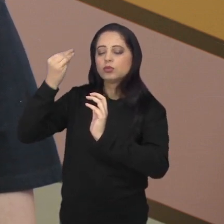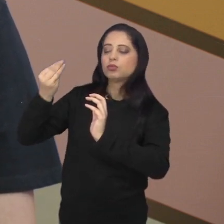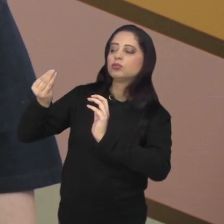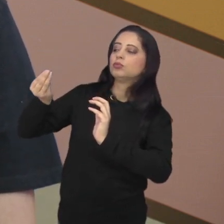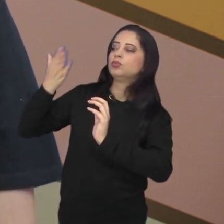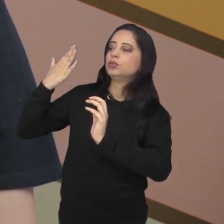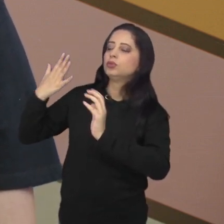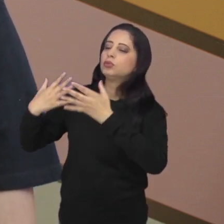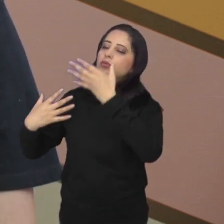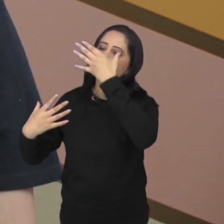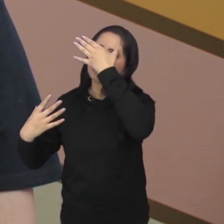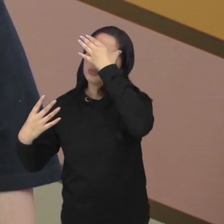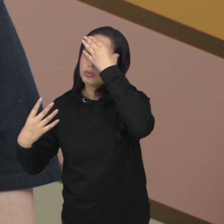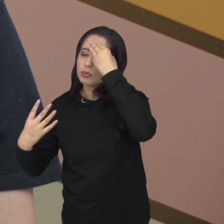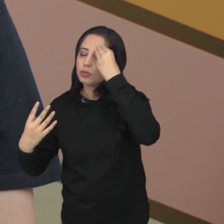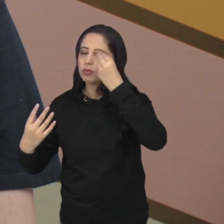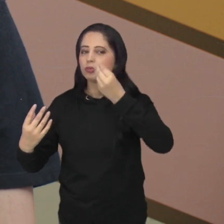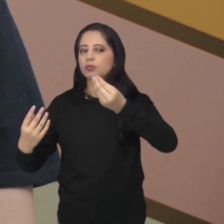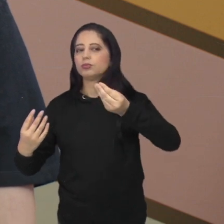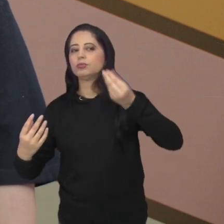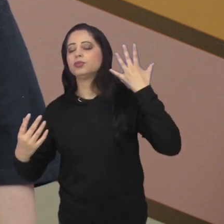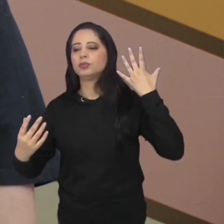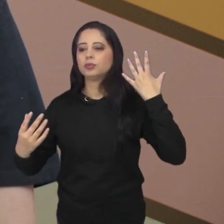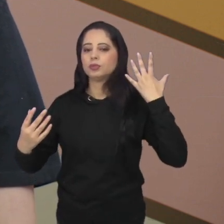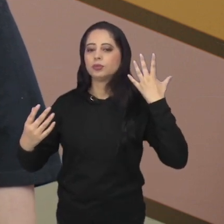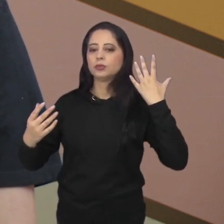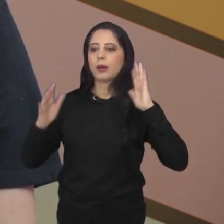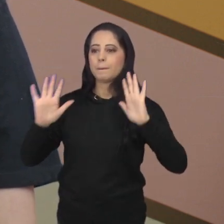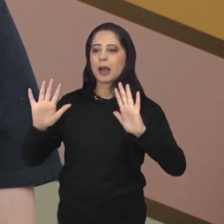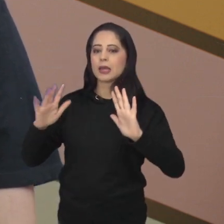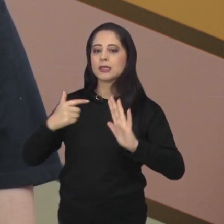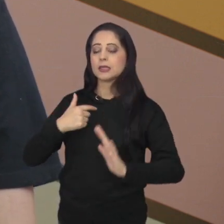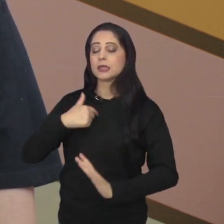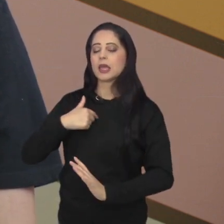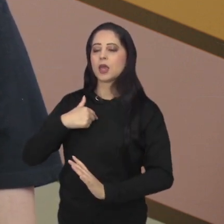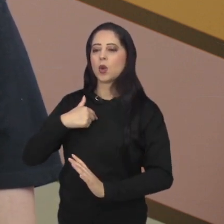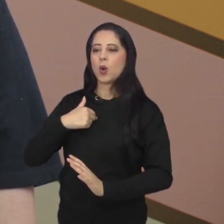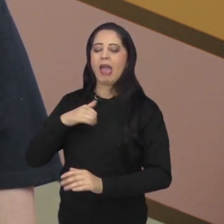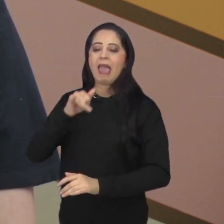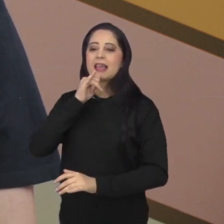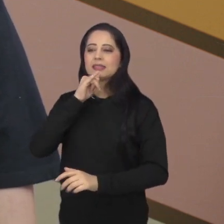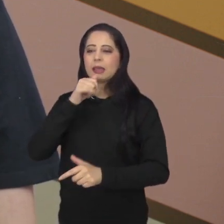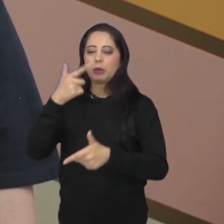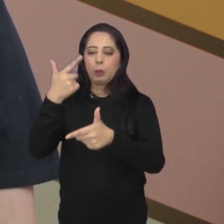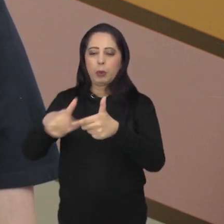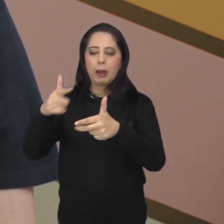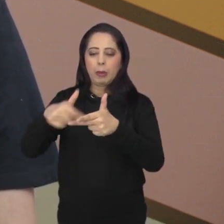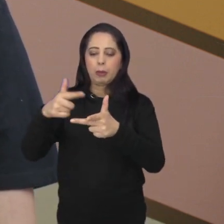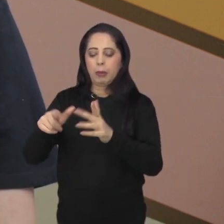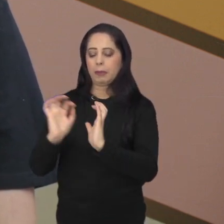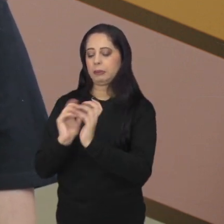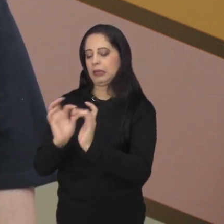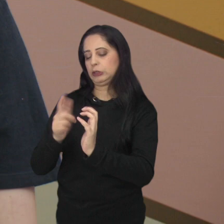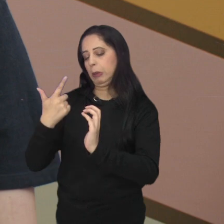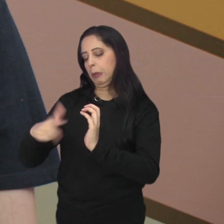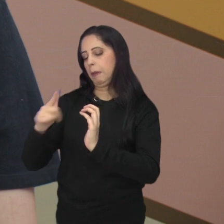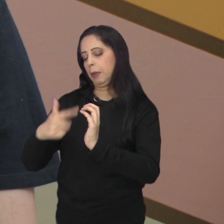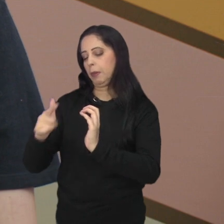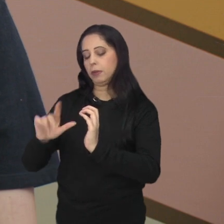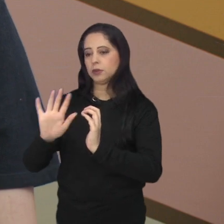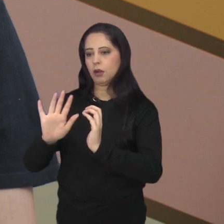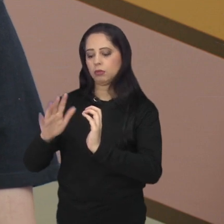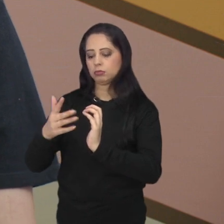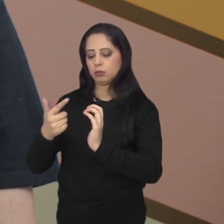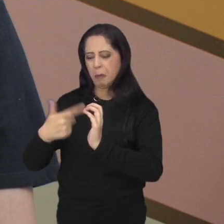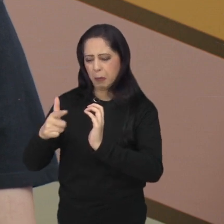pensamentos passam, eles vão continuar passando, mas eu escolho não prestar atenção nesses pensamentos e ir